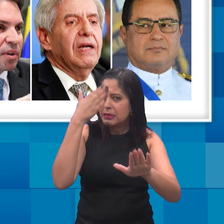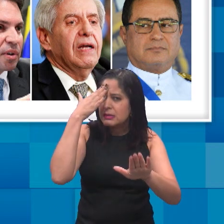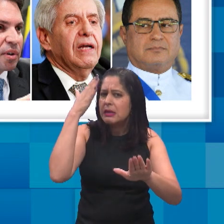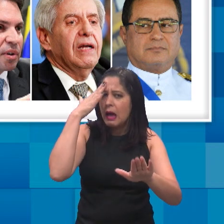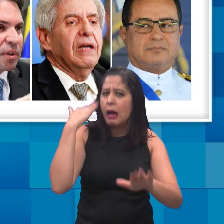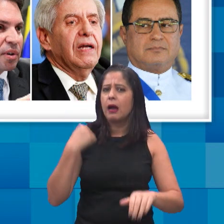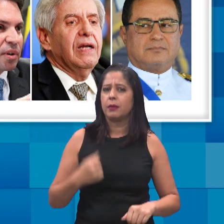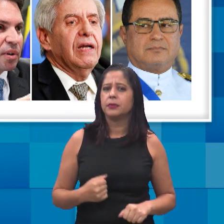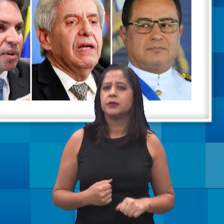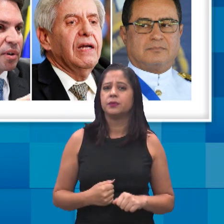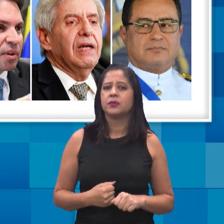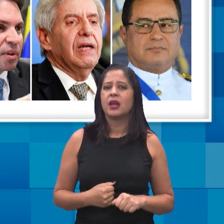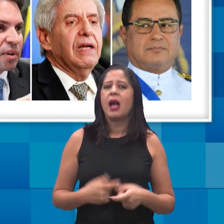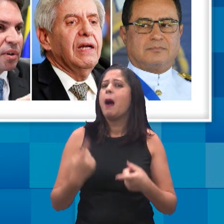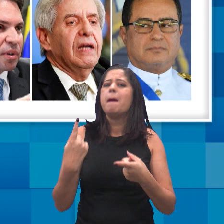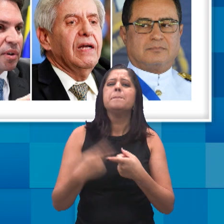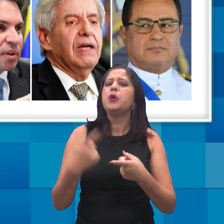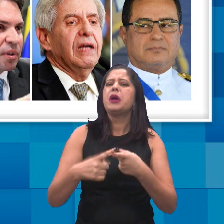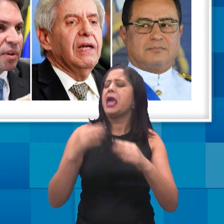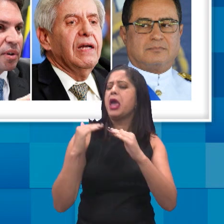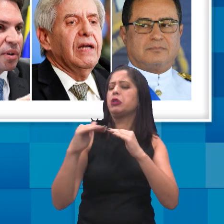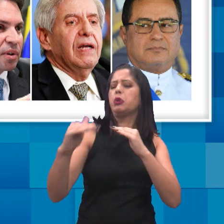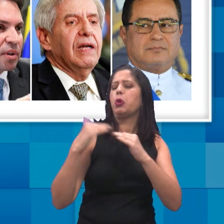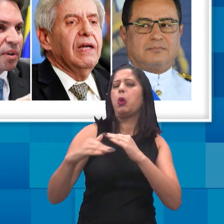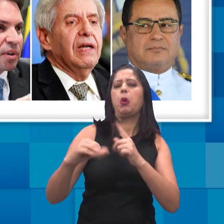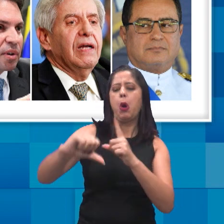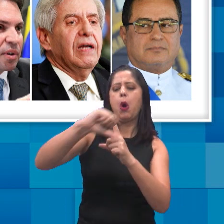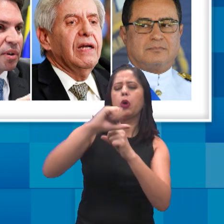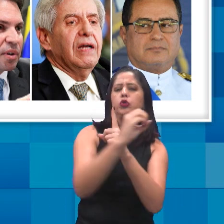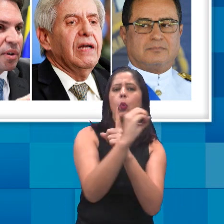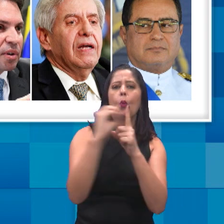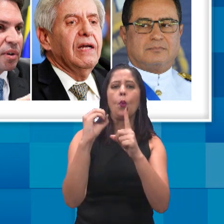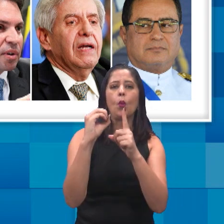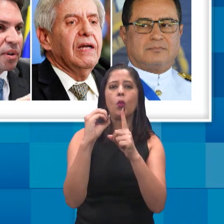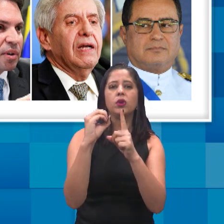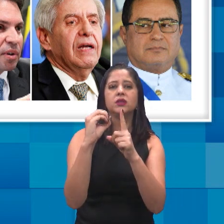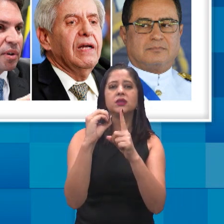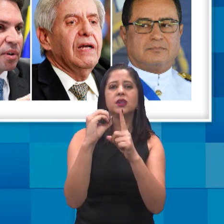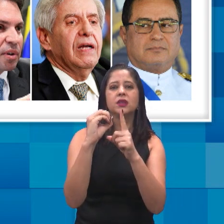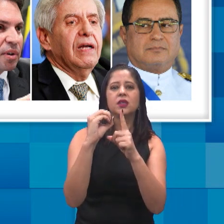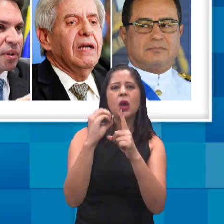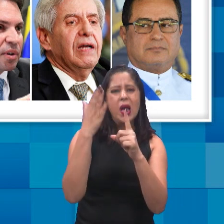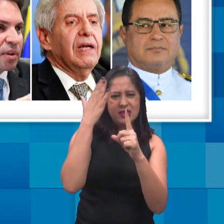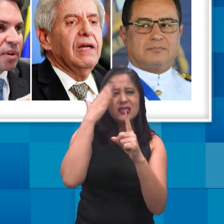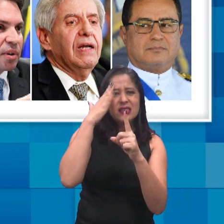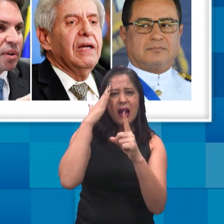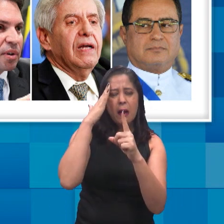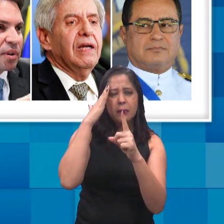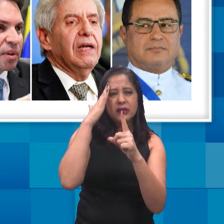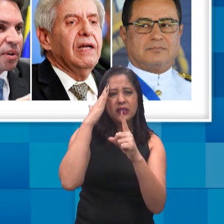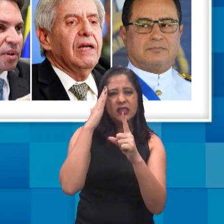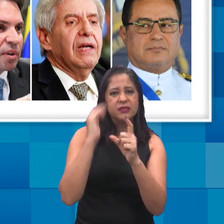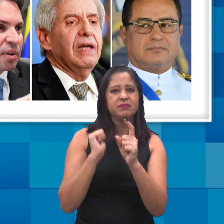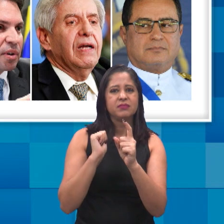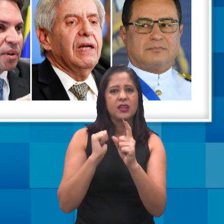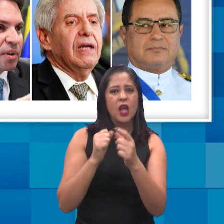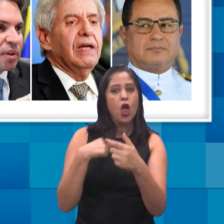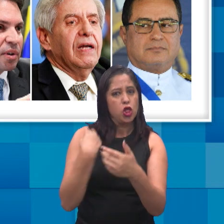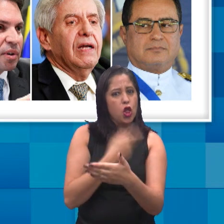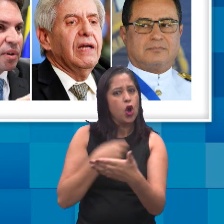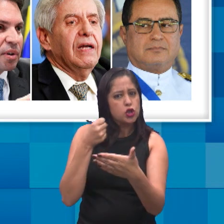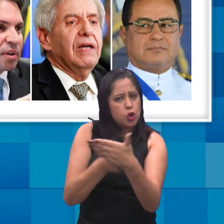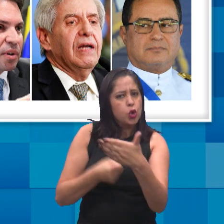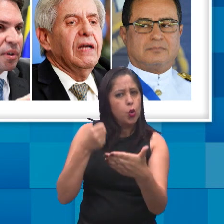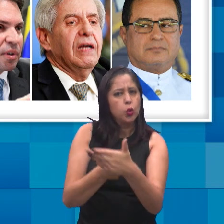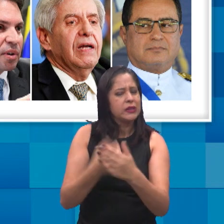porque somos contra a anistia, e o que representa a nossa luta contra a